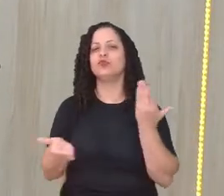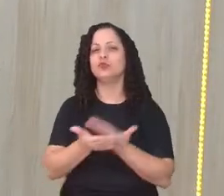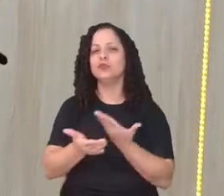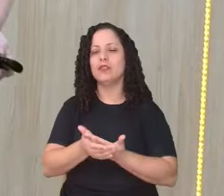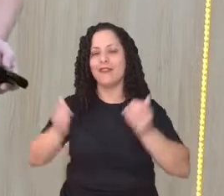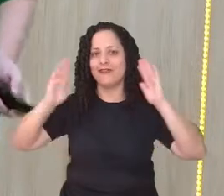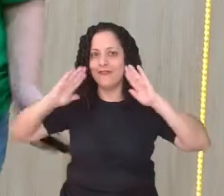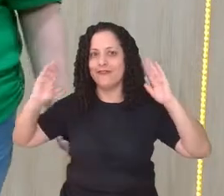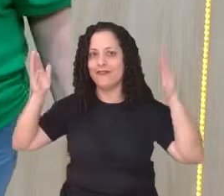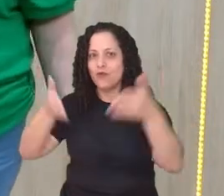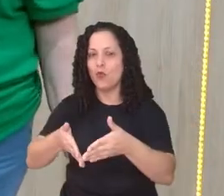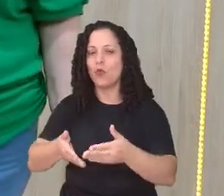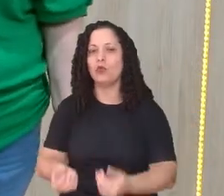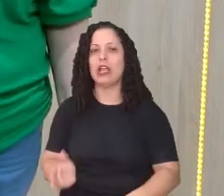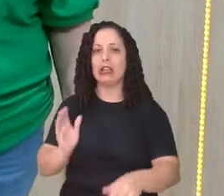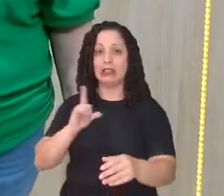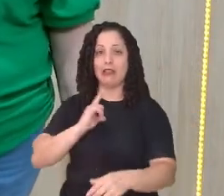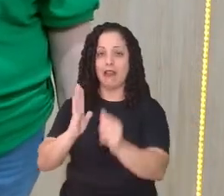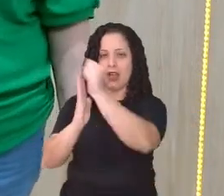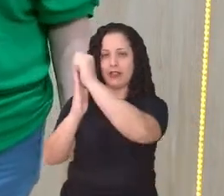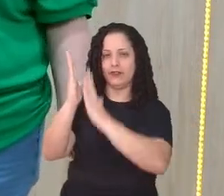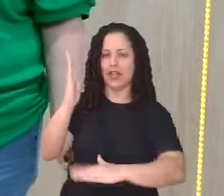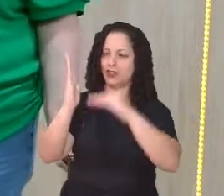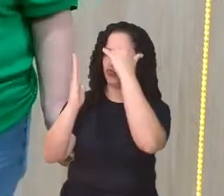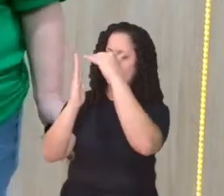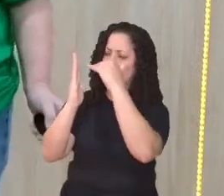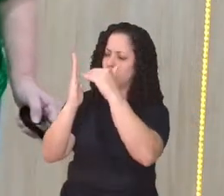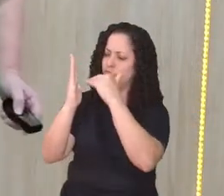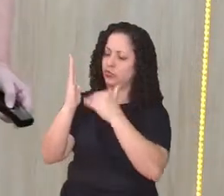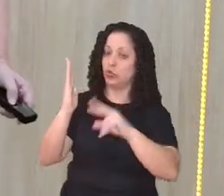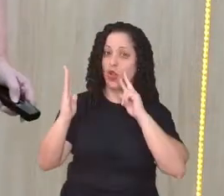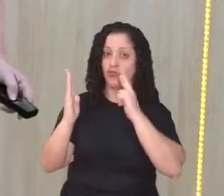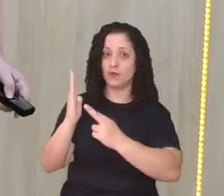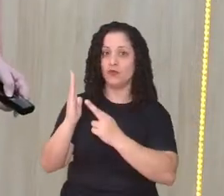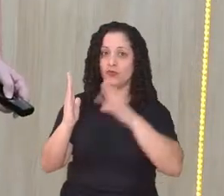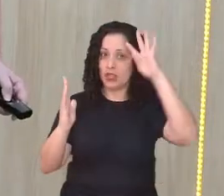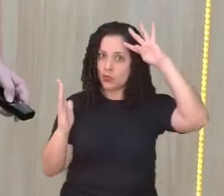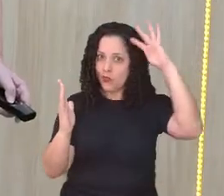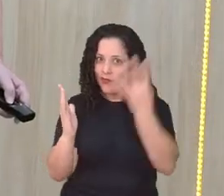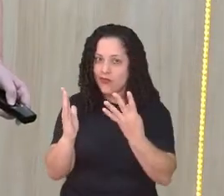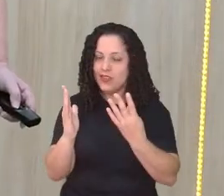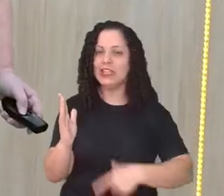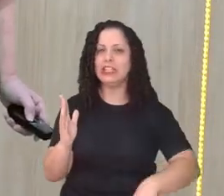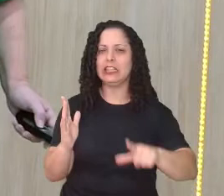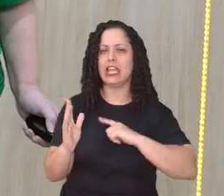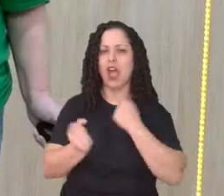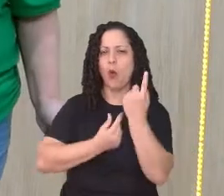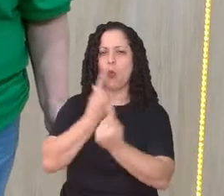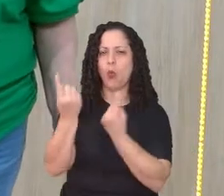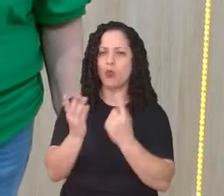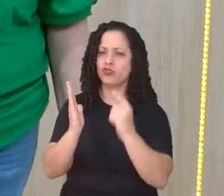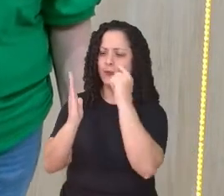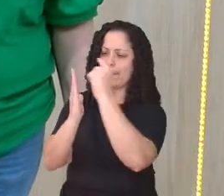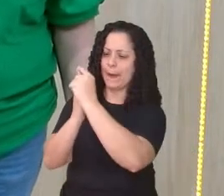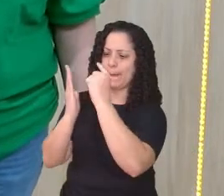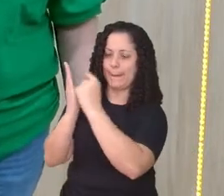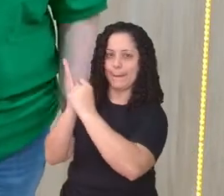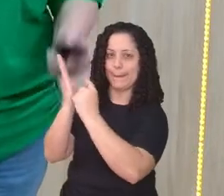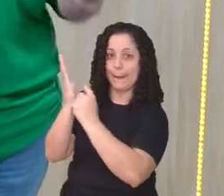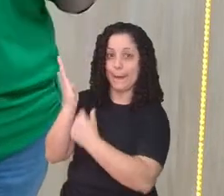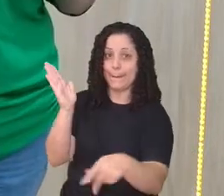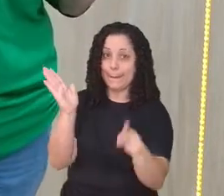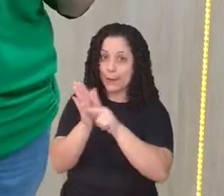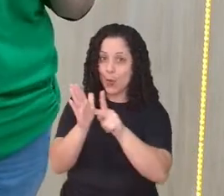àquela série de resoluções de problemas. Eu separei algumas questões da OBMEP